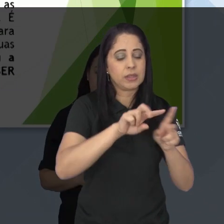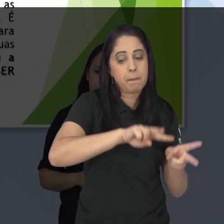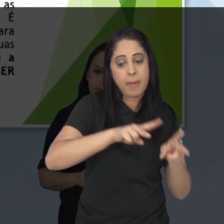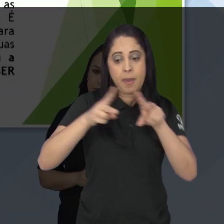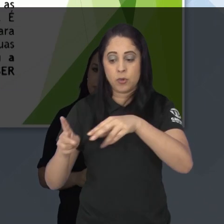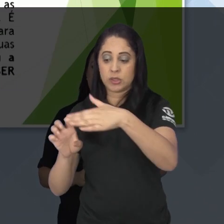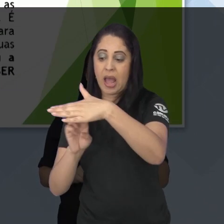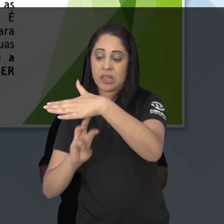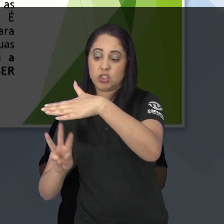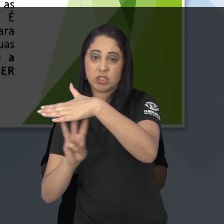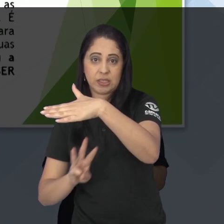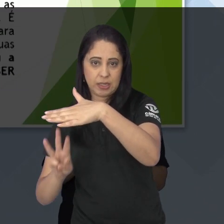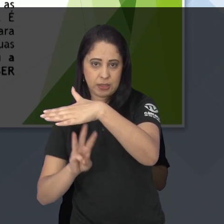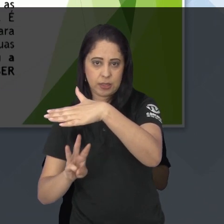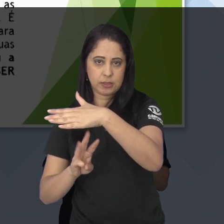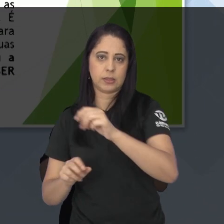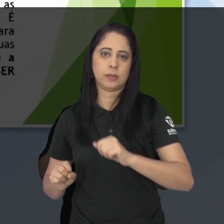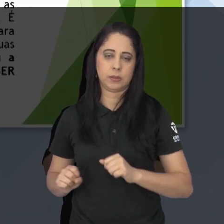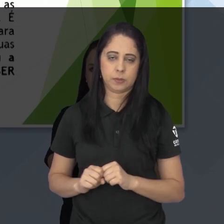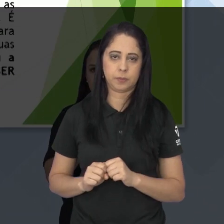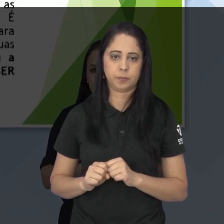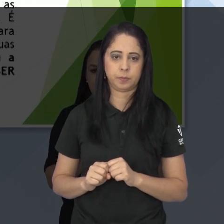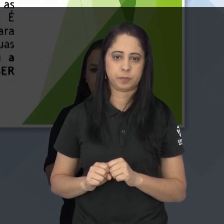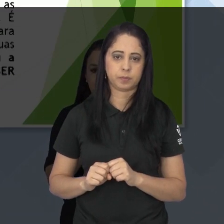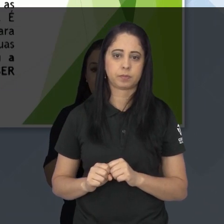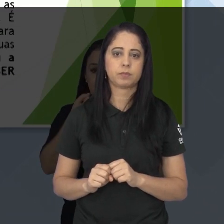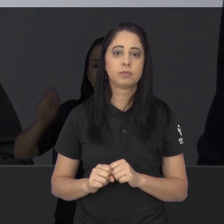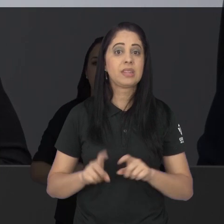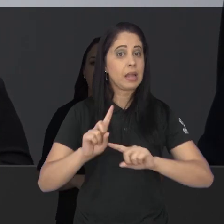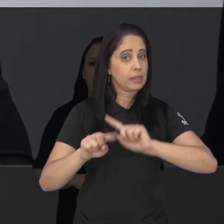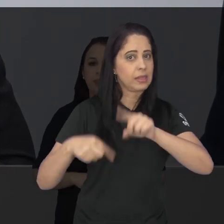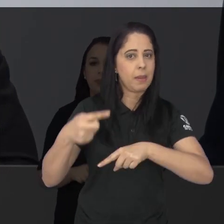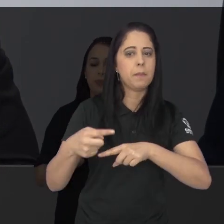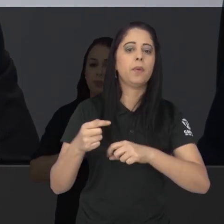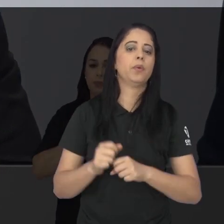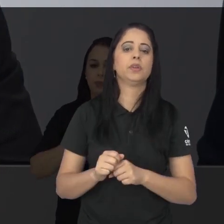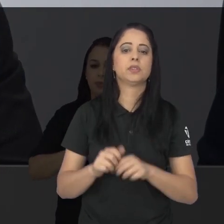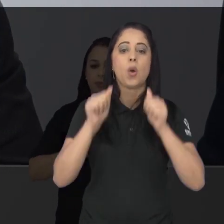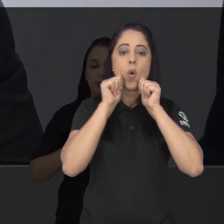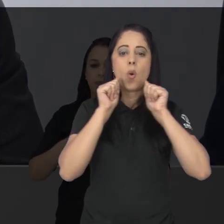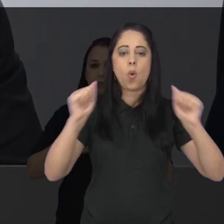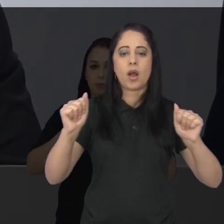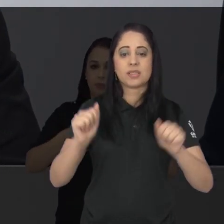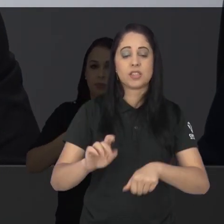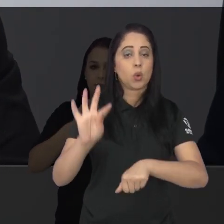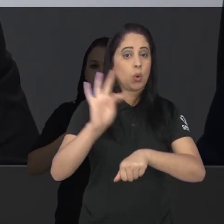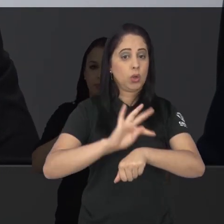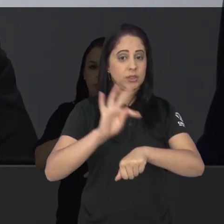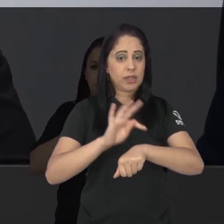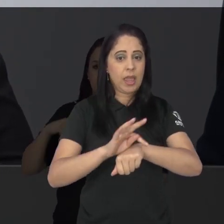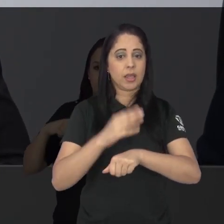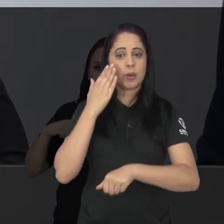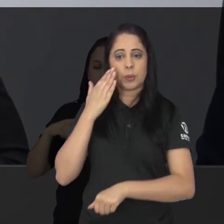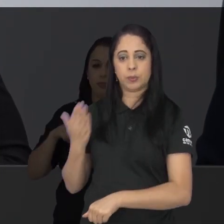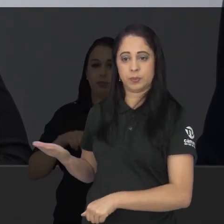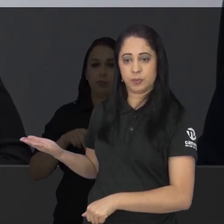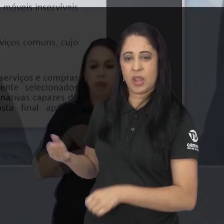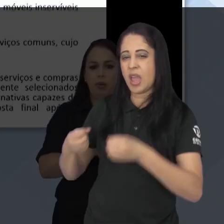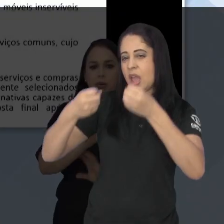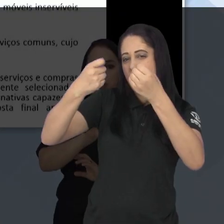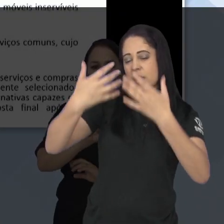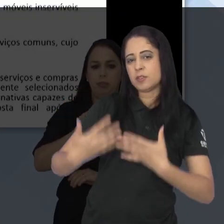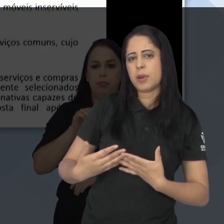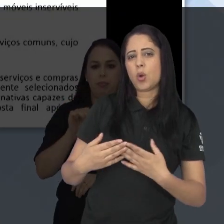dos dispositivos da lei que combatem a precarização do trabalho. Em seguida, o assessor técnico procurador Guilherme